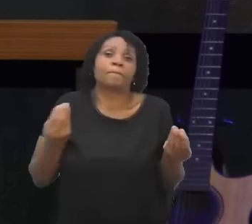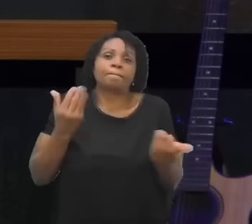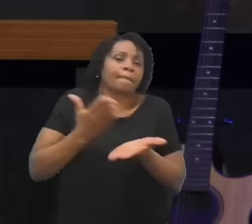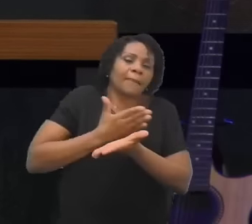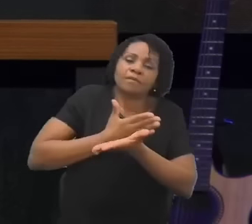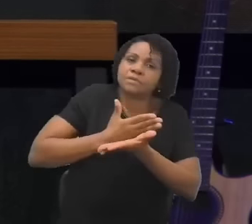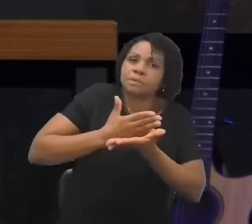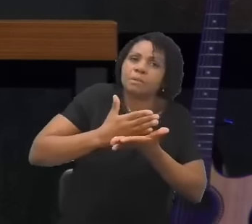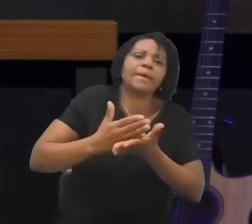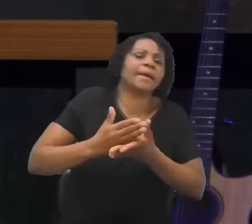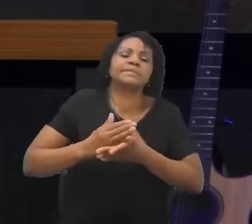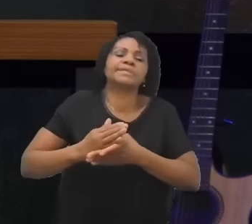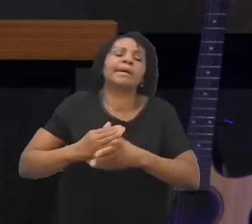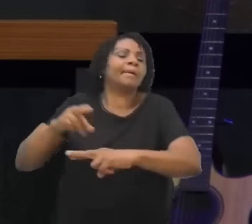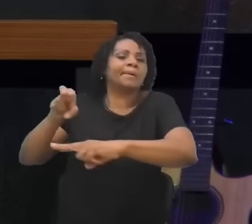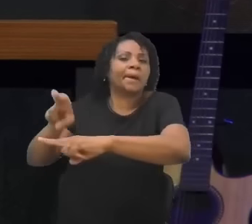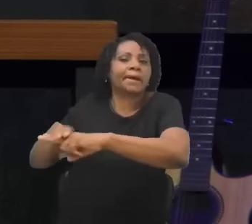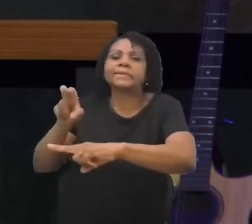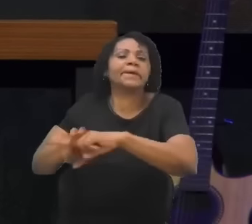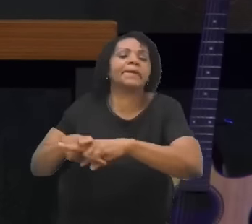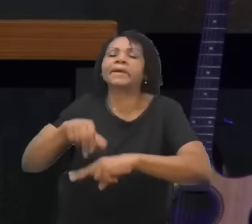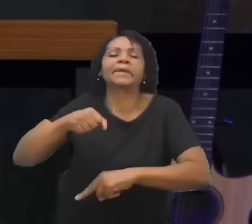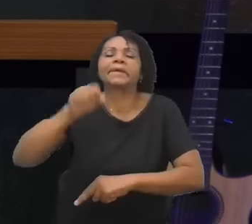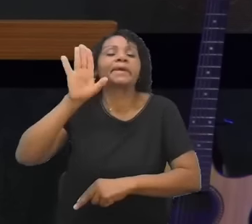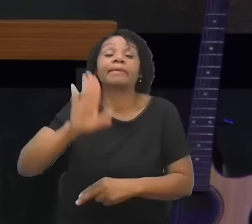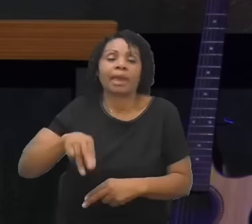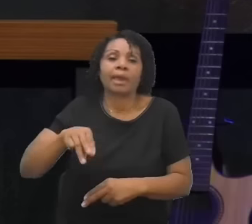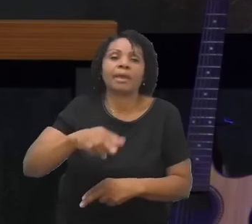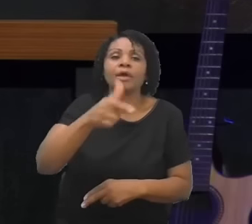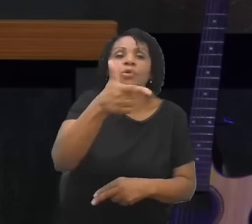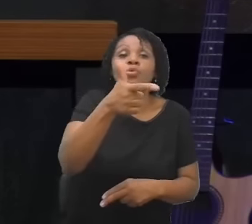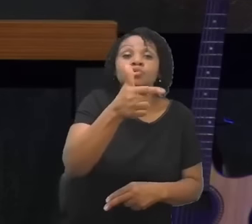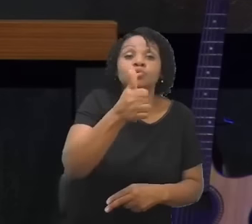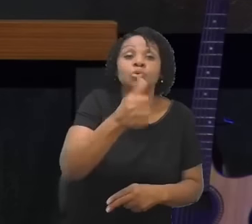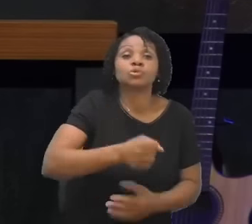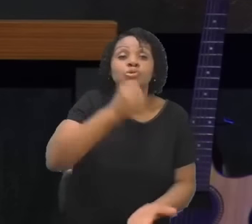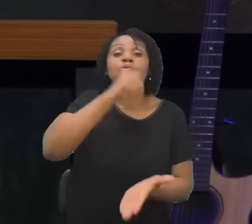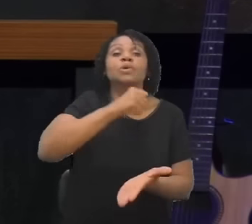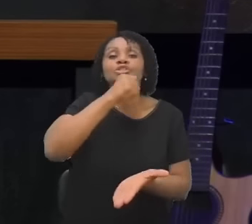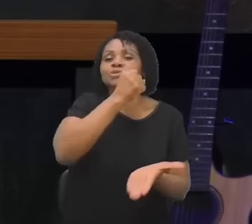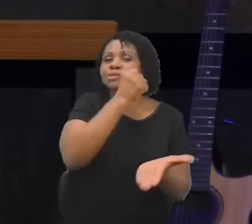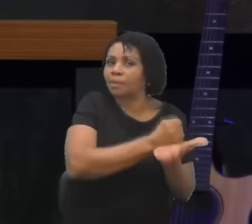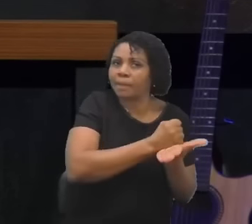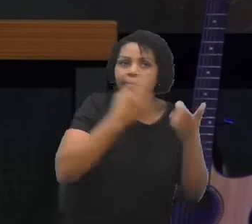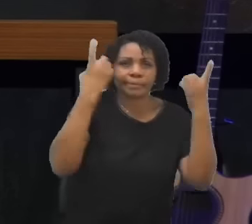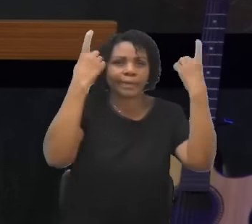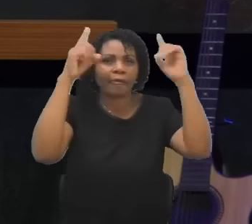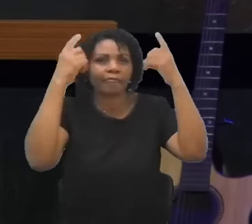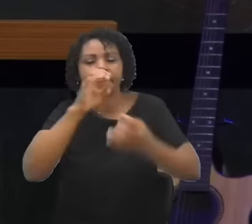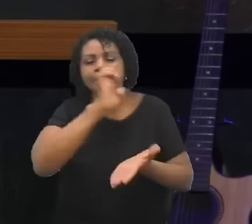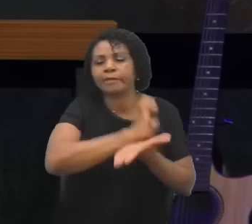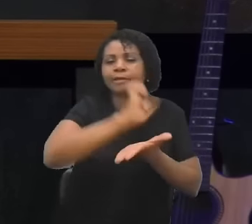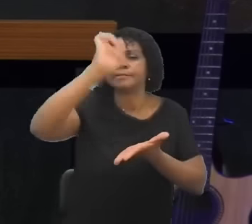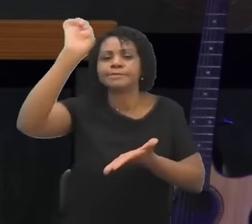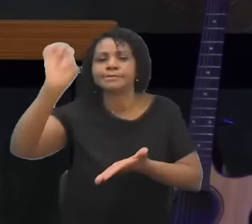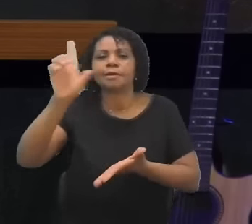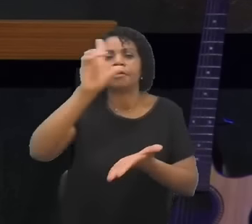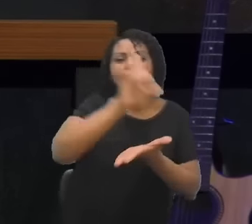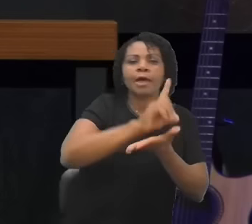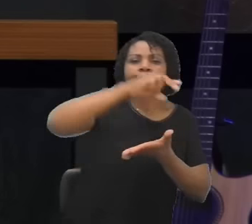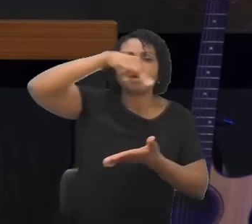começa a colocar na cadeira: quem que você colocaria na cadeira dos 12 do Antigo Testamento? Davi, Elias, Eliseu,